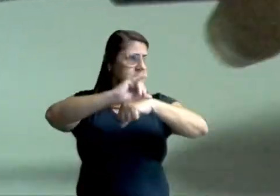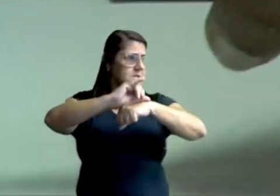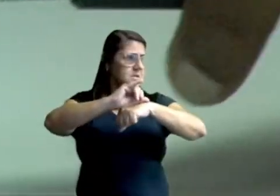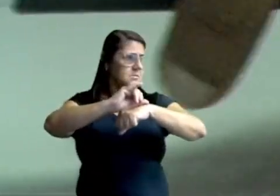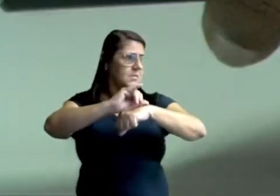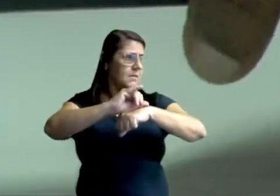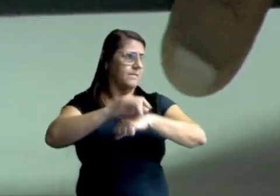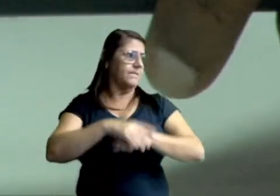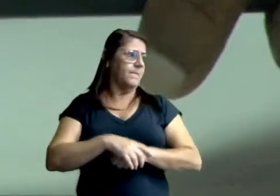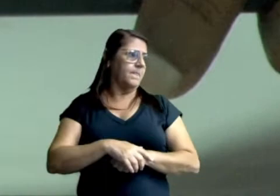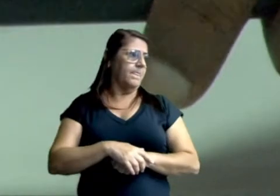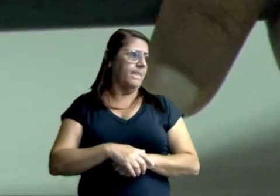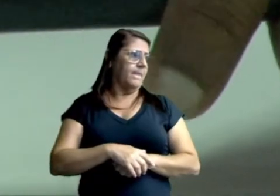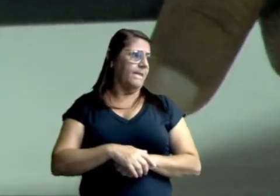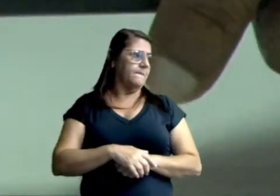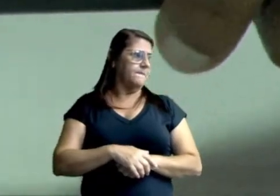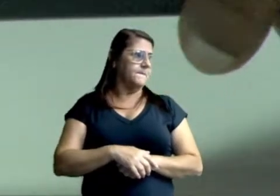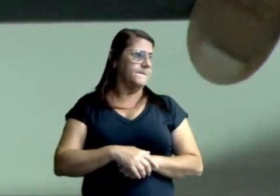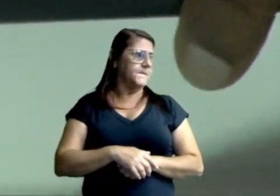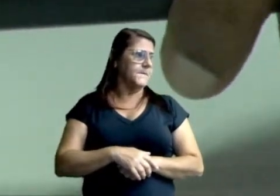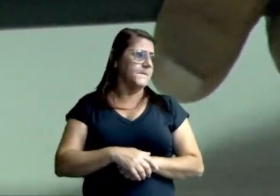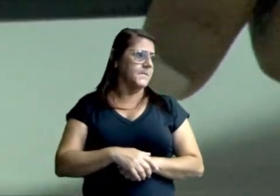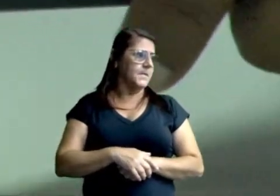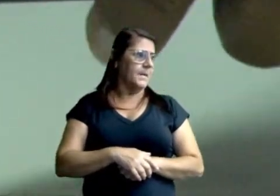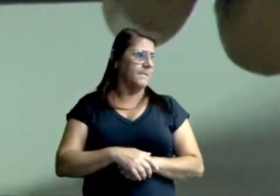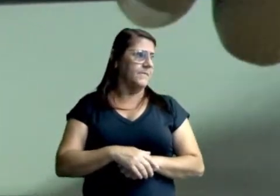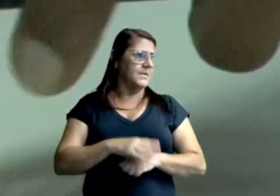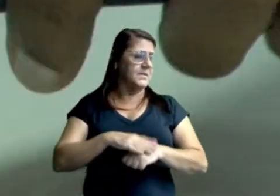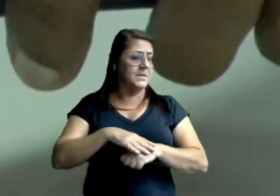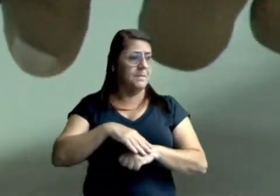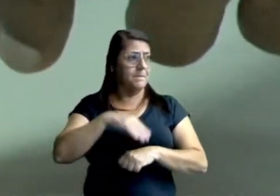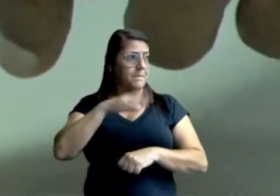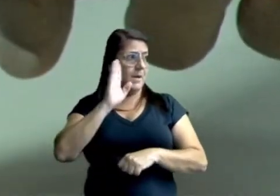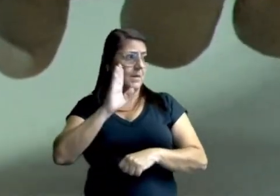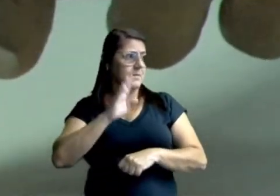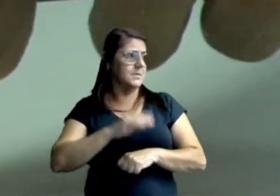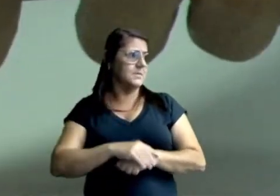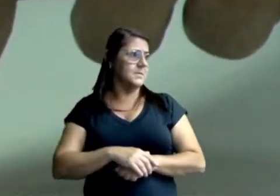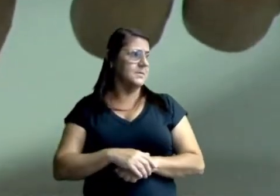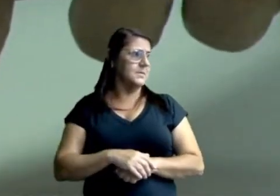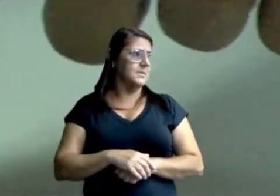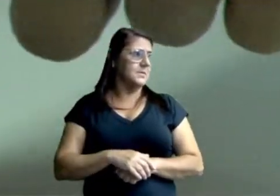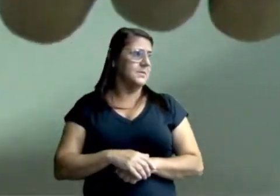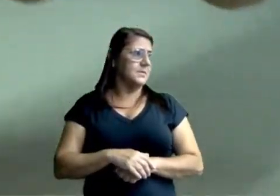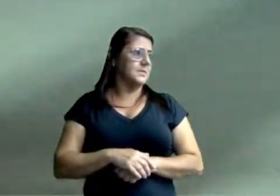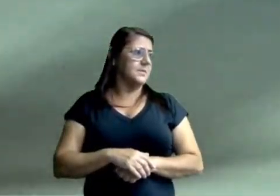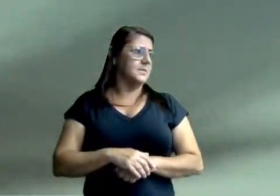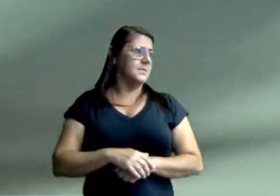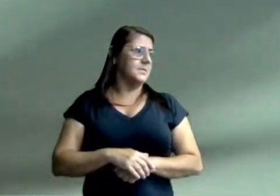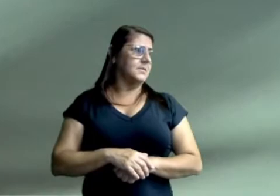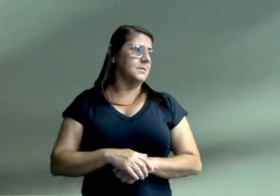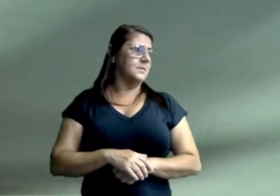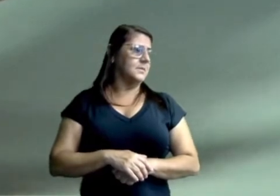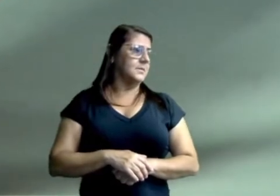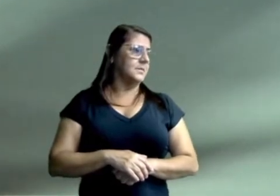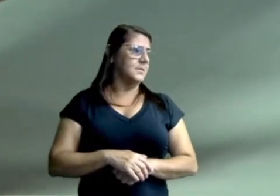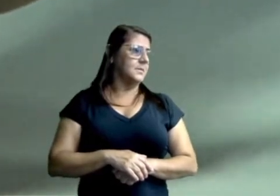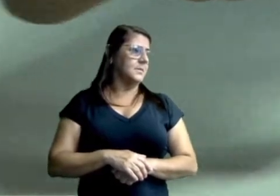de massa que eu vou ter que colocar aqui, ela será bem maior. Deixa eu só girar um pouquinho aqui, deixa eu colocar